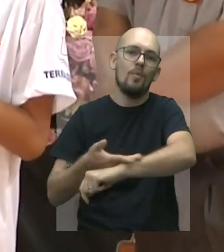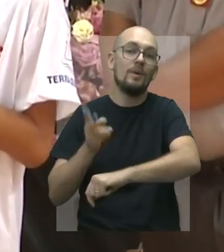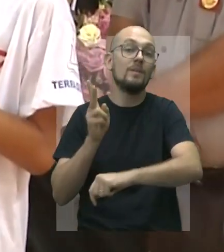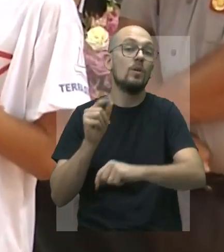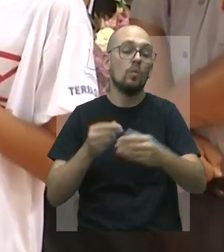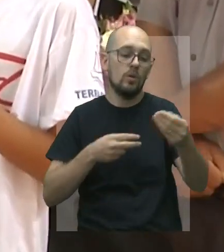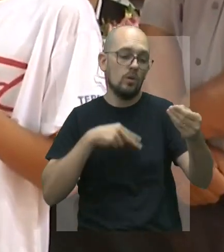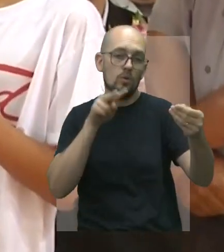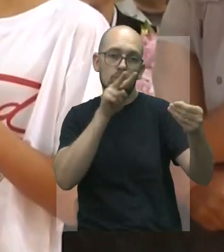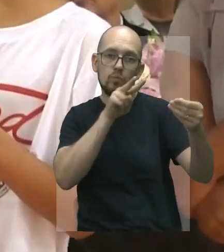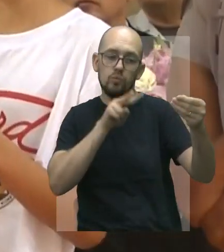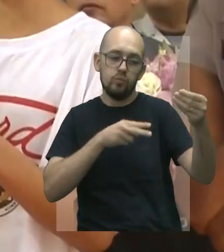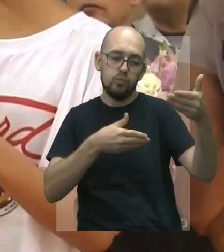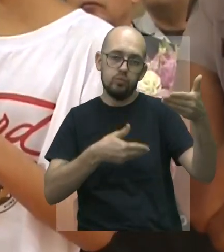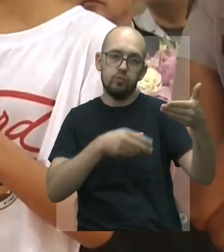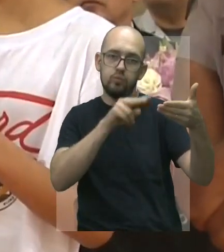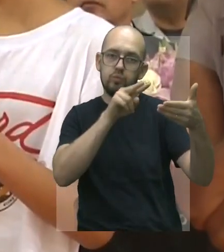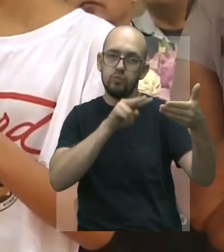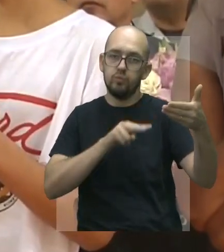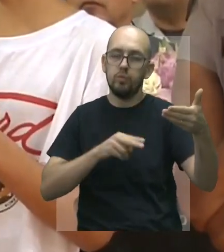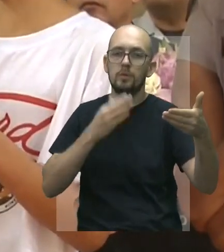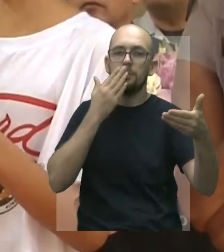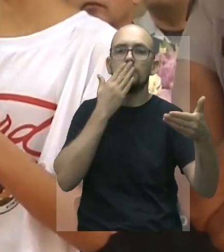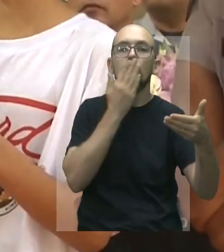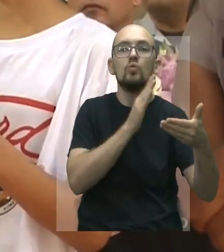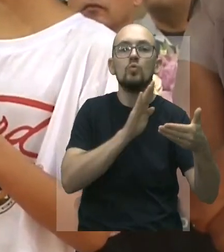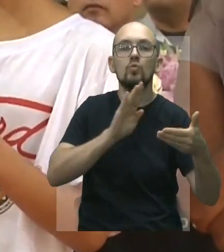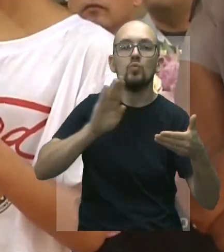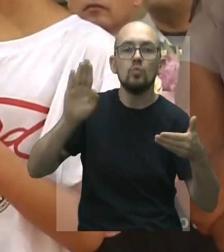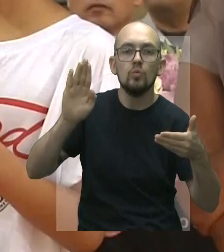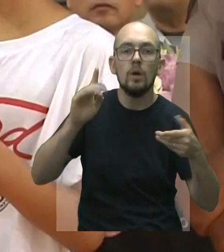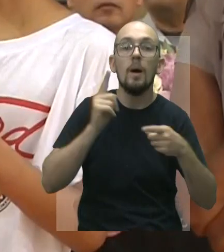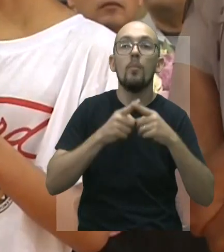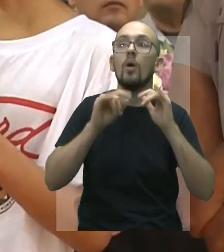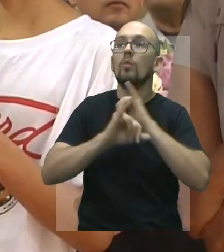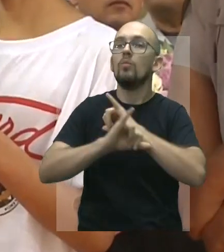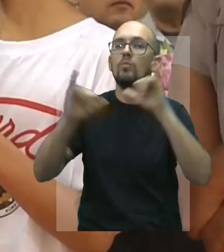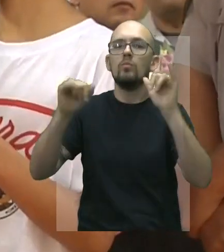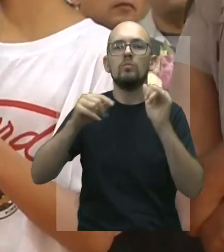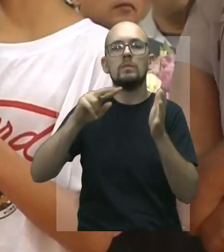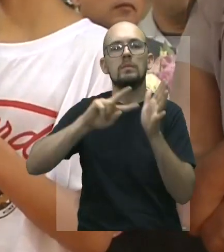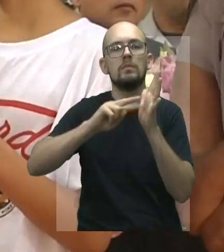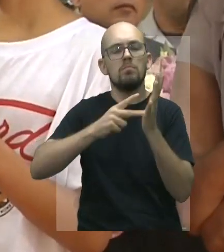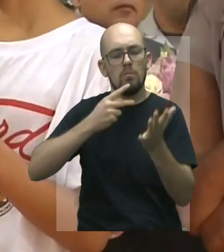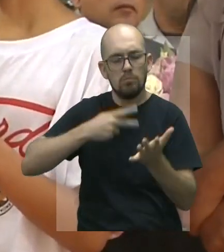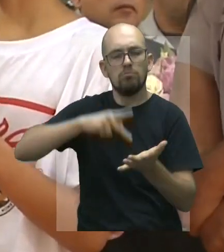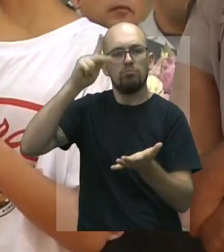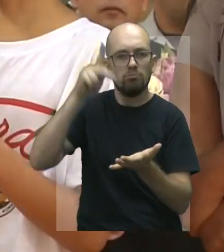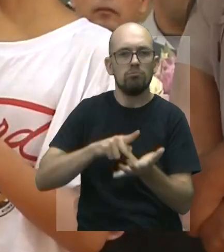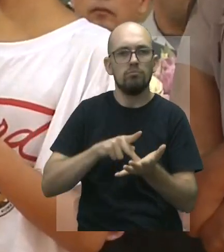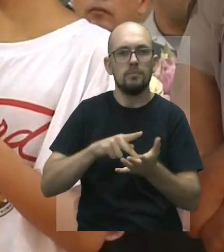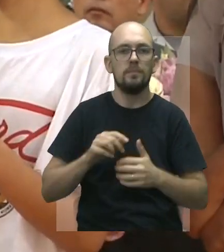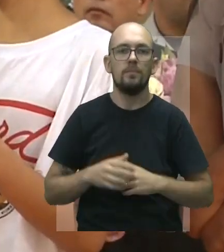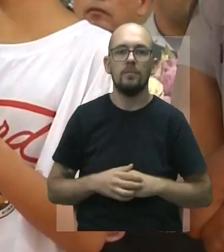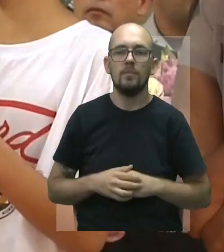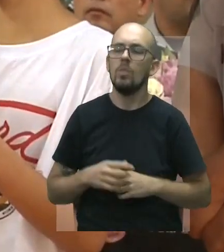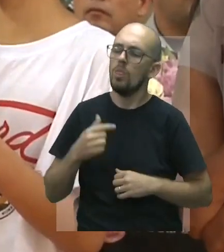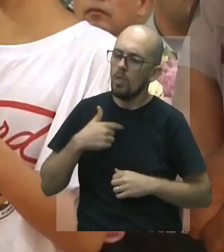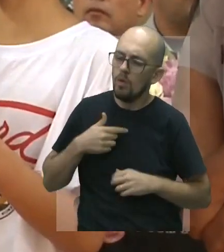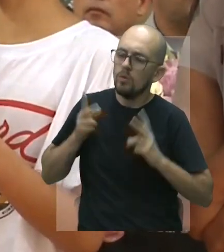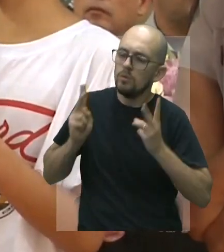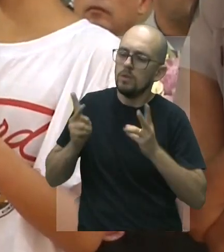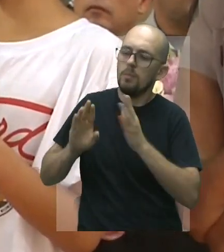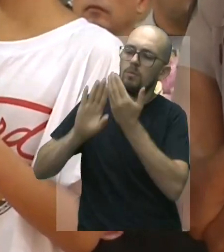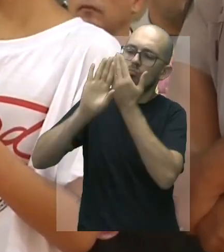juramento simbólico, entoado em alto e bom som pelos formandos 2019 do Proerd. Ficar sempre longe